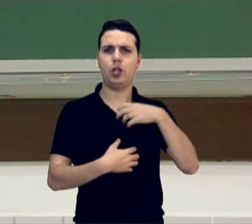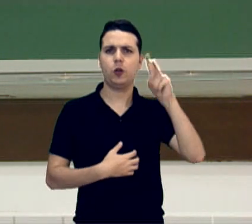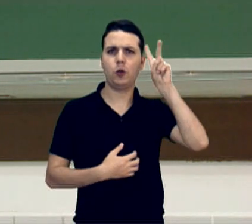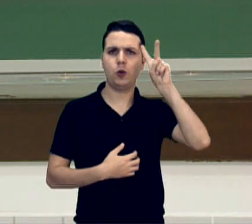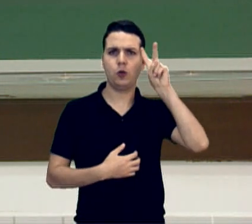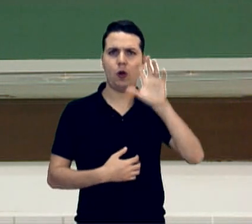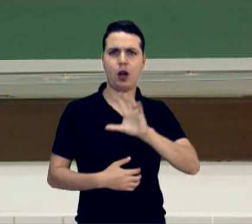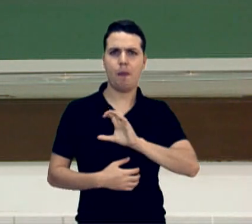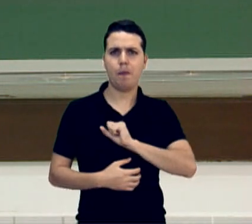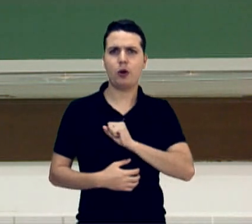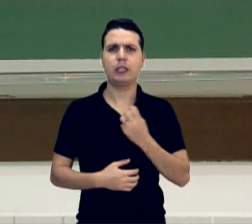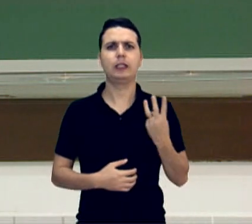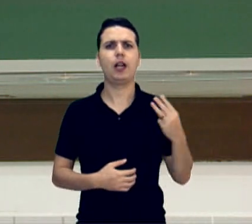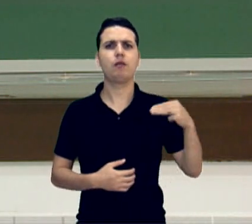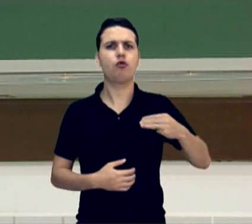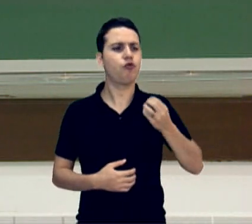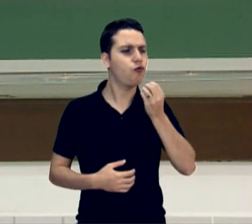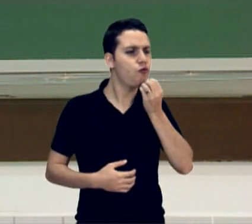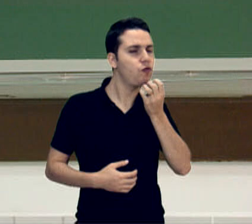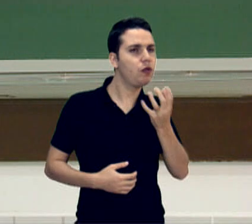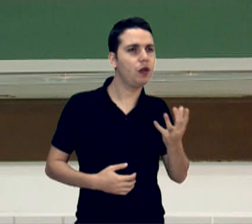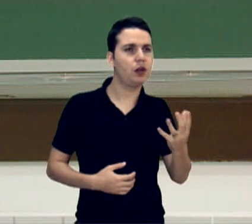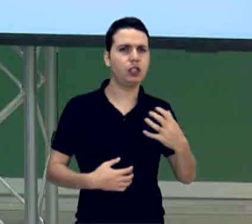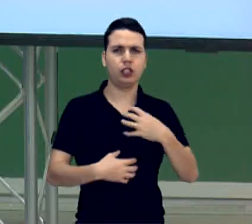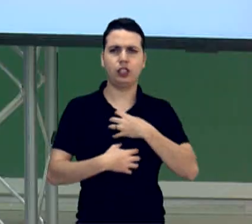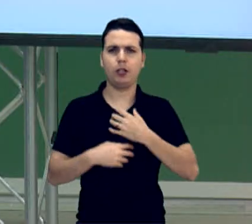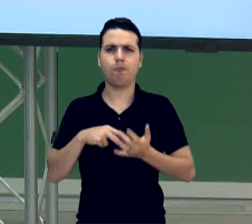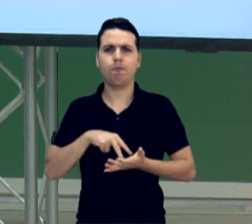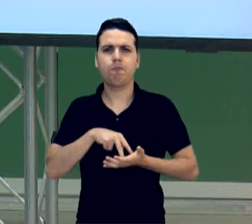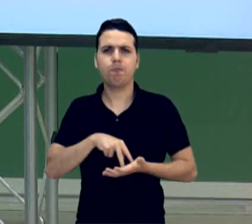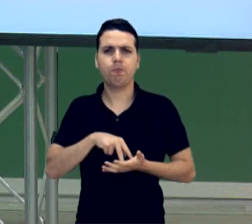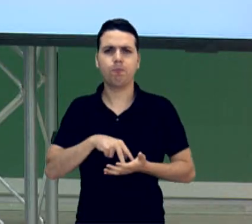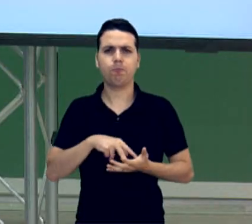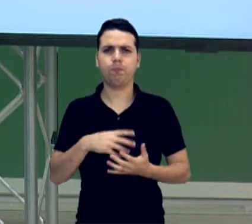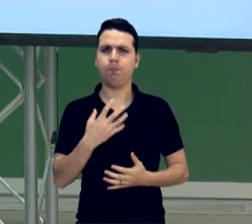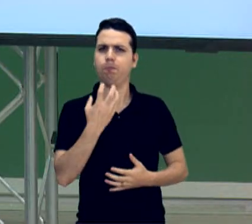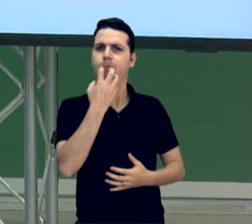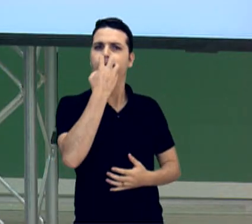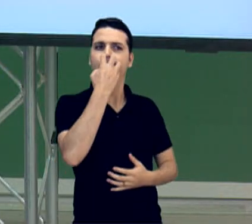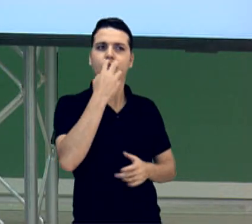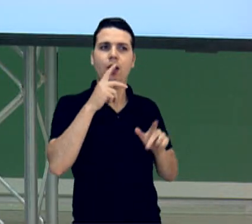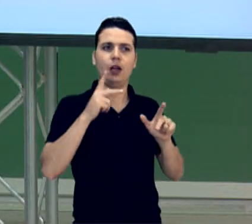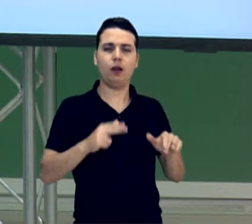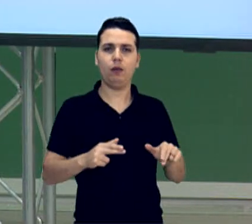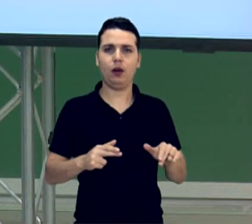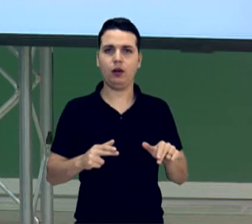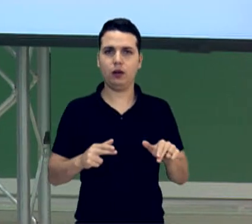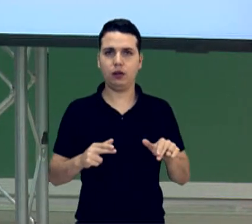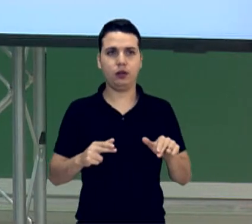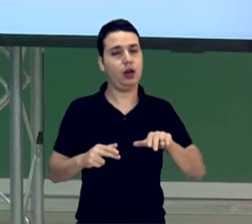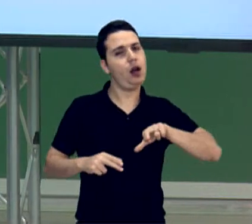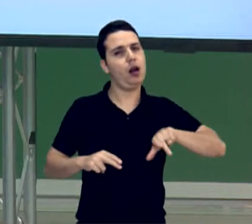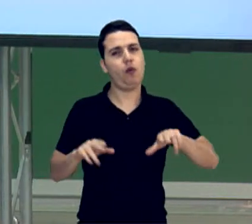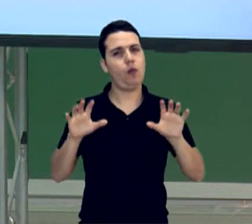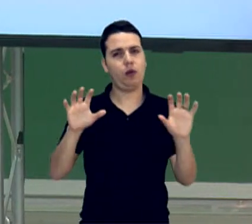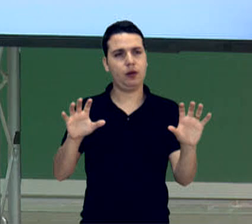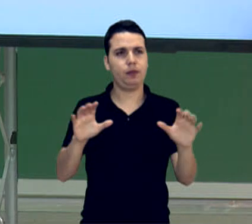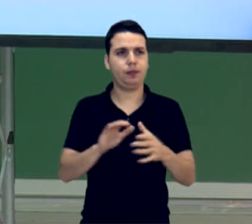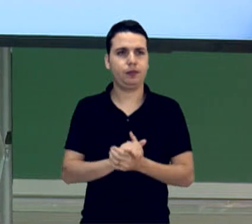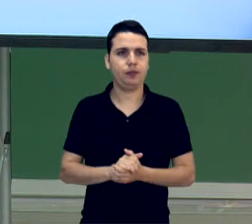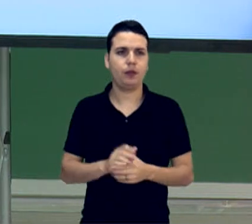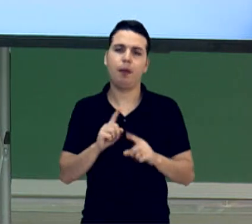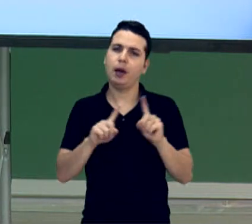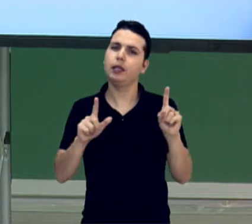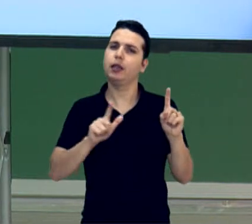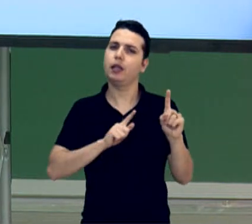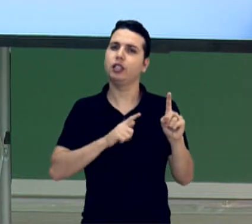amor contada em 3 minutos e firme, cara fechada como o passo doble, né? Não é bem assim, mas tem